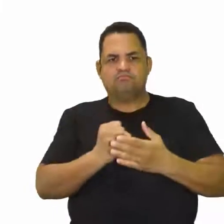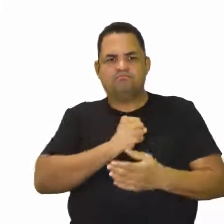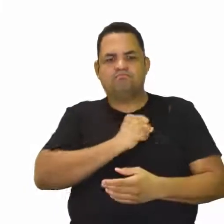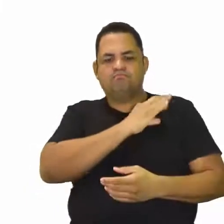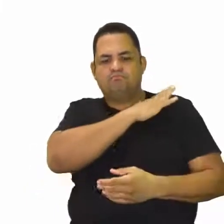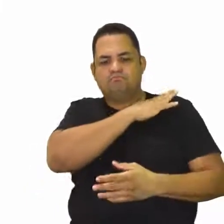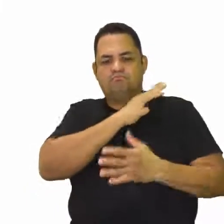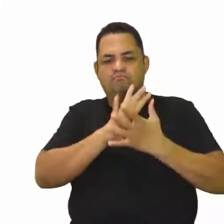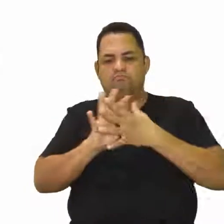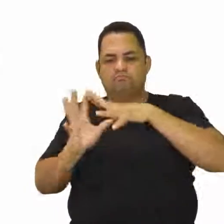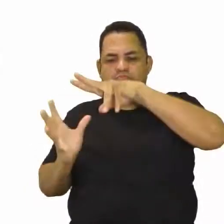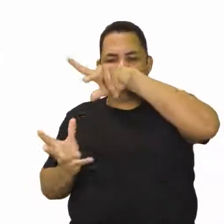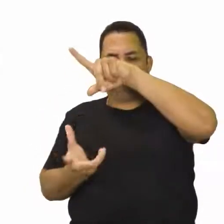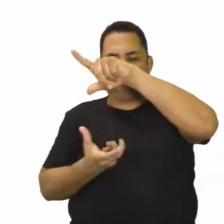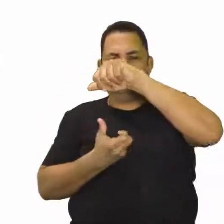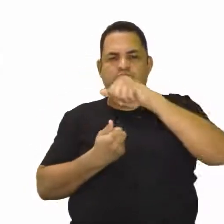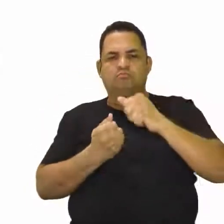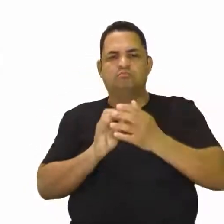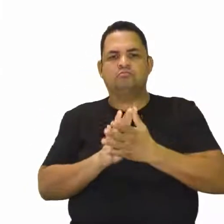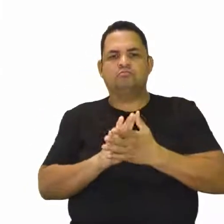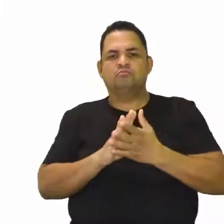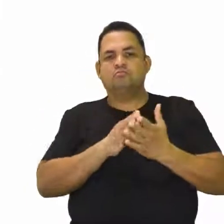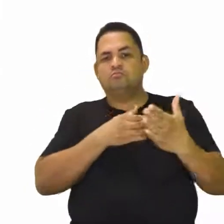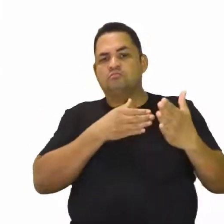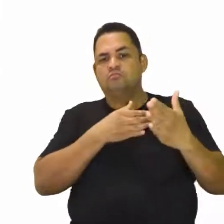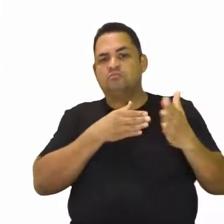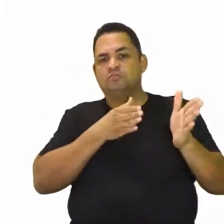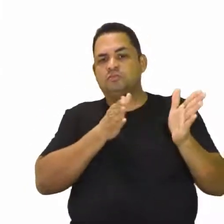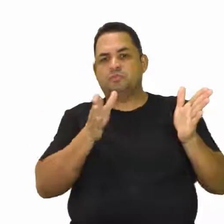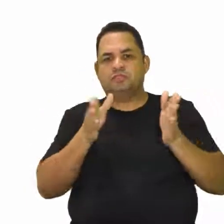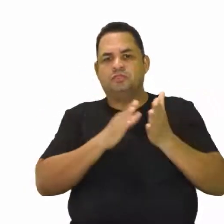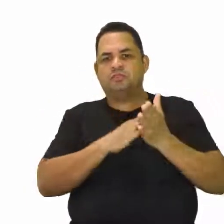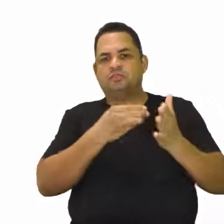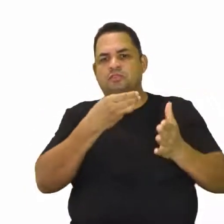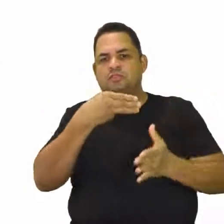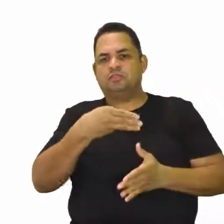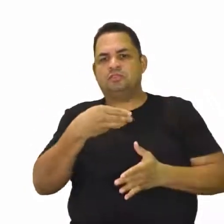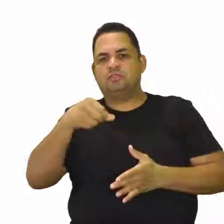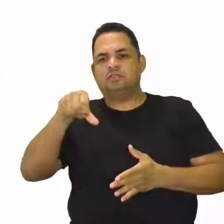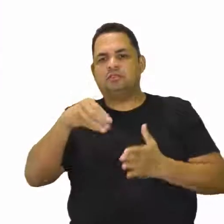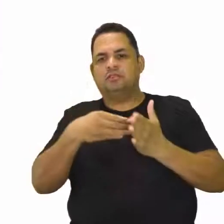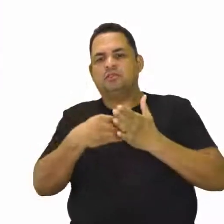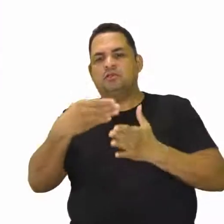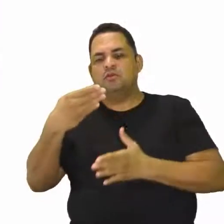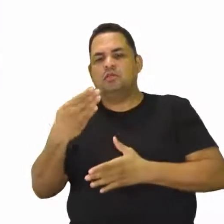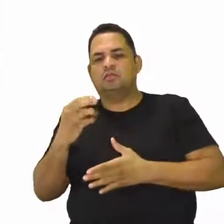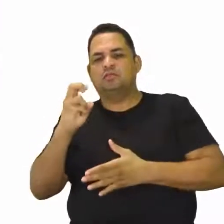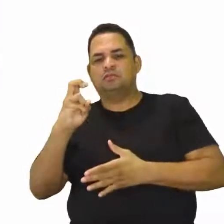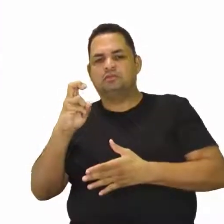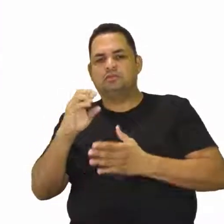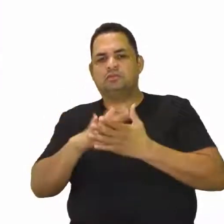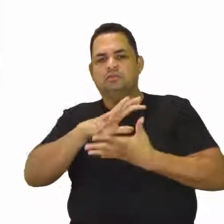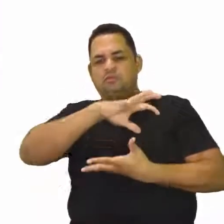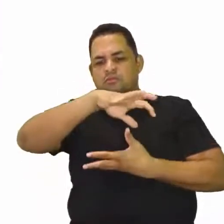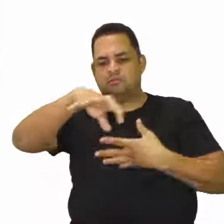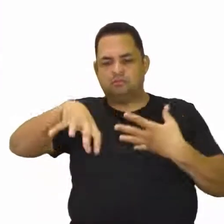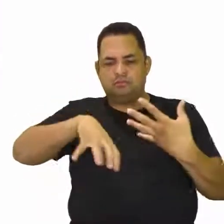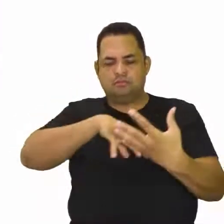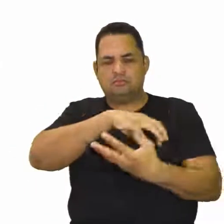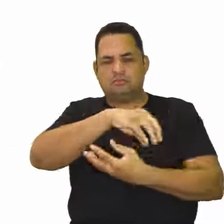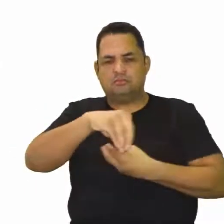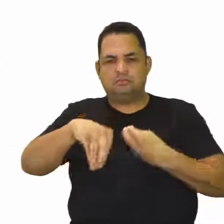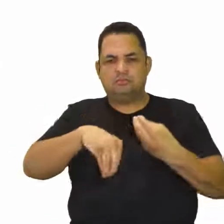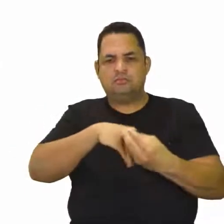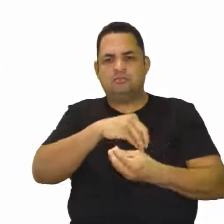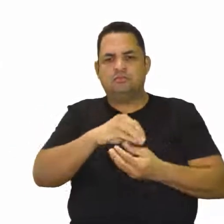militar global, que durou de 39 até 45, que vai envolver a maioria